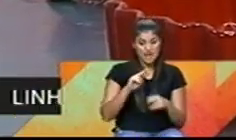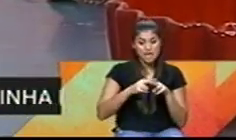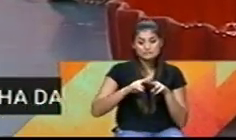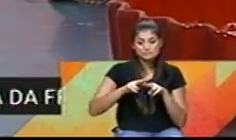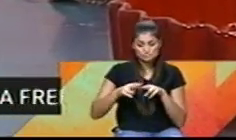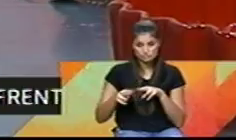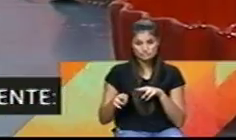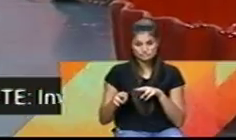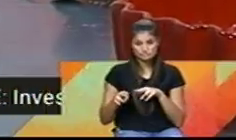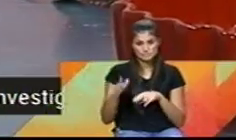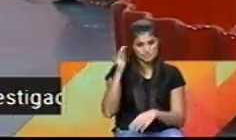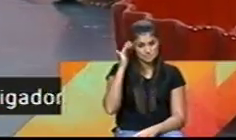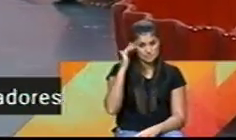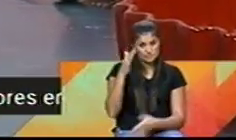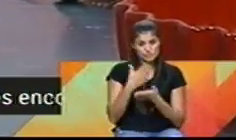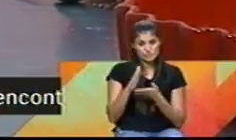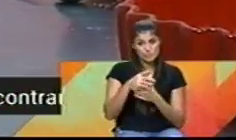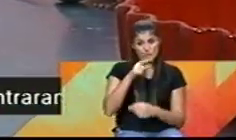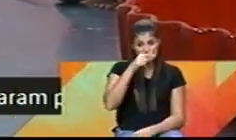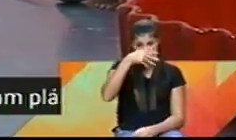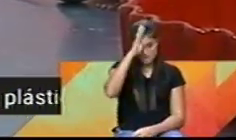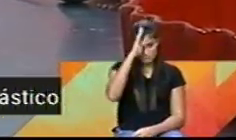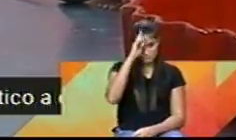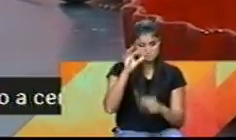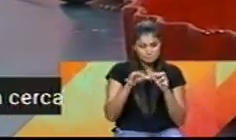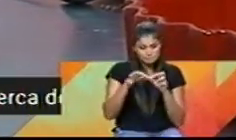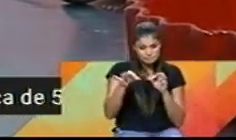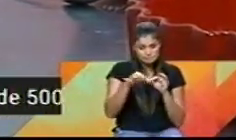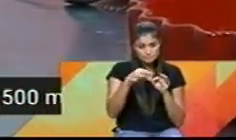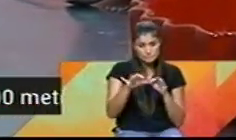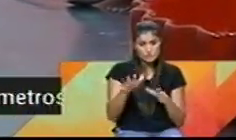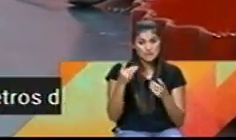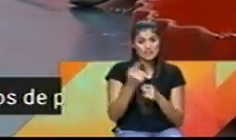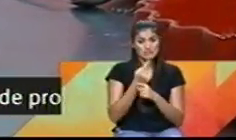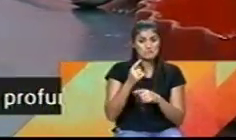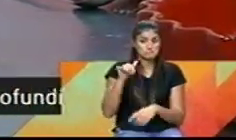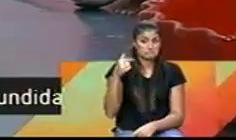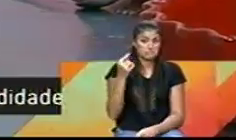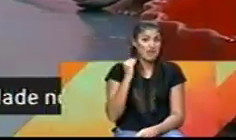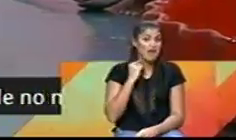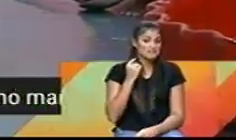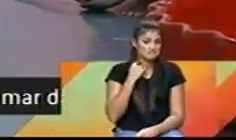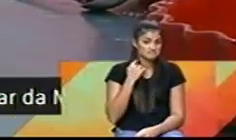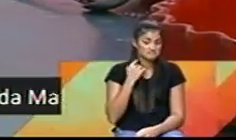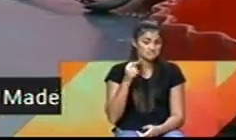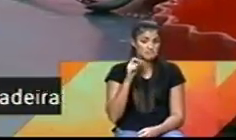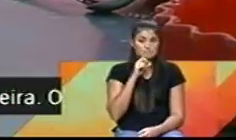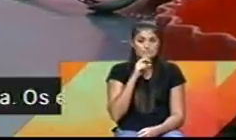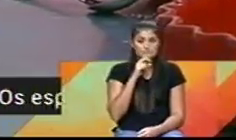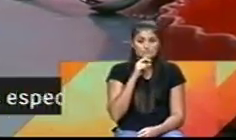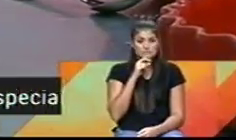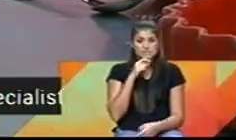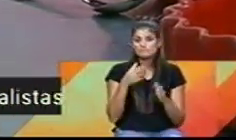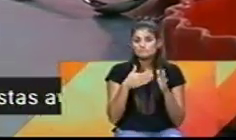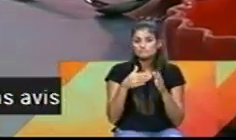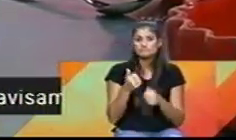exemplo. Imagina que sobrou frango de outra refeição desfiado, ou qualquer outra carne. Portanto, acaba por ser uma receita muito